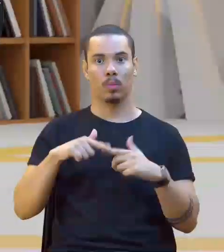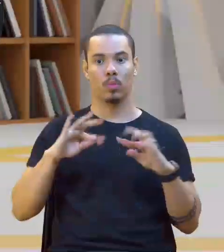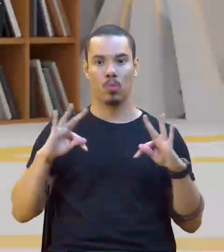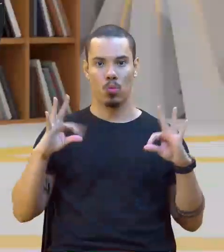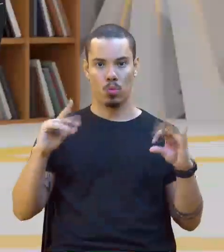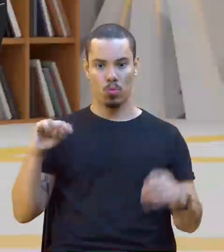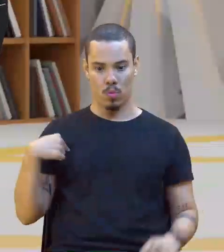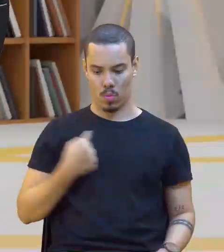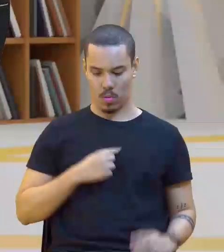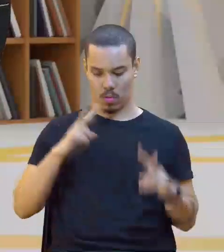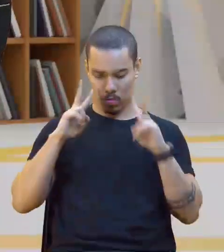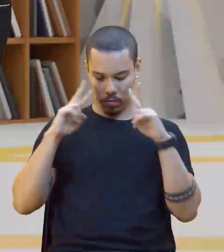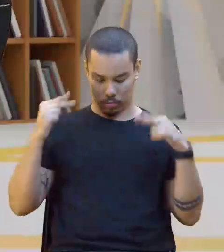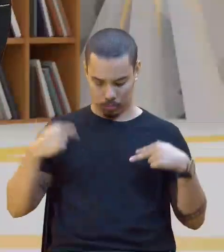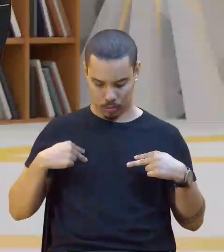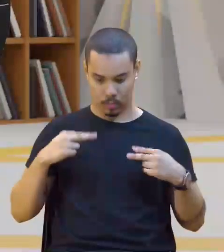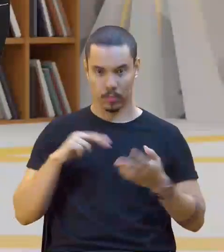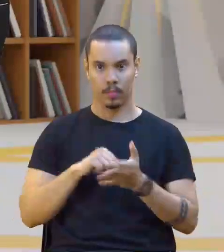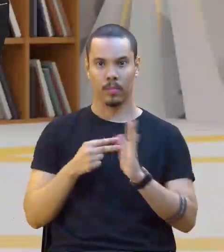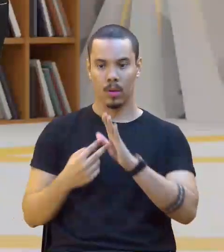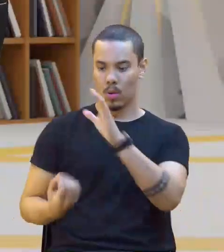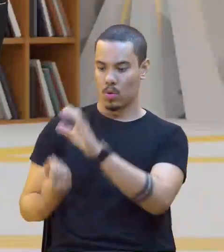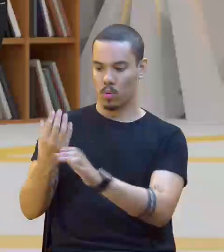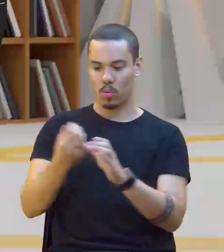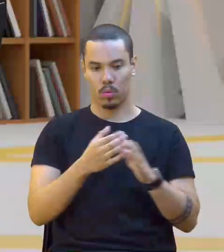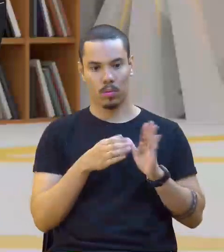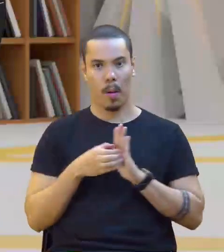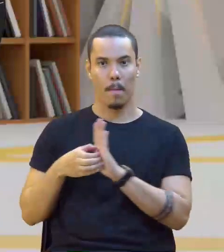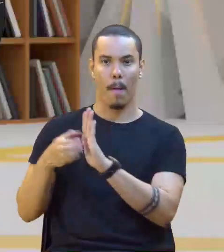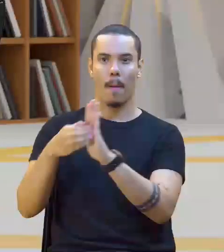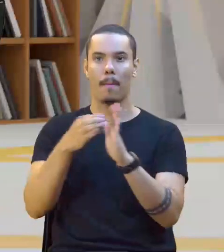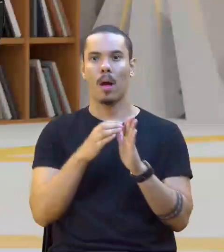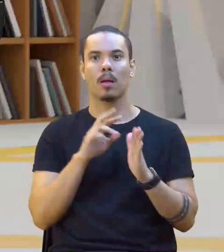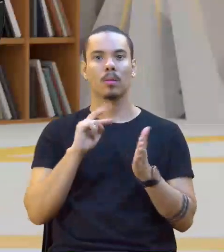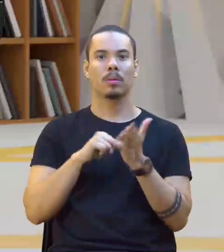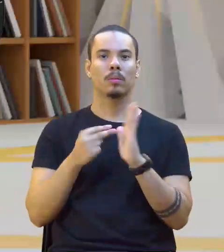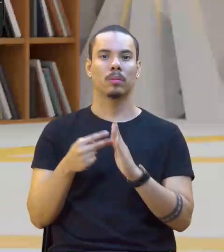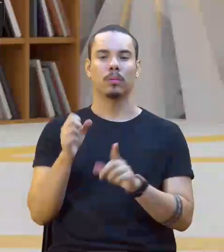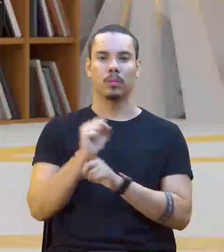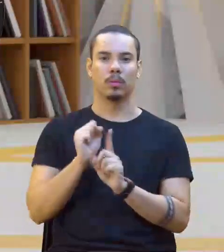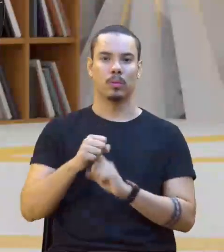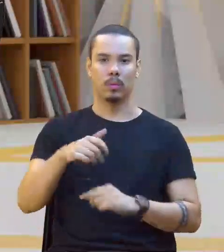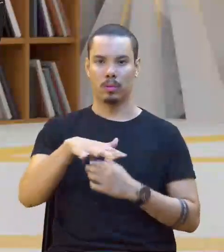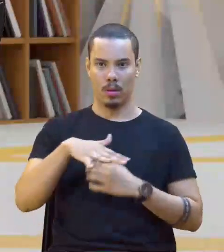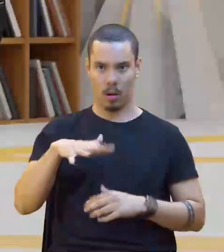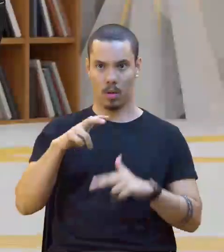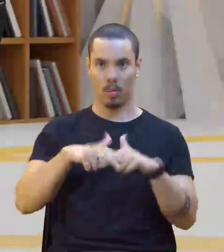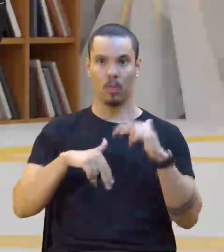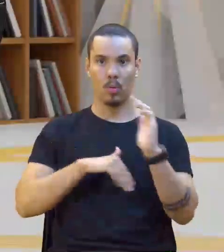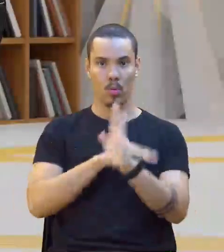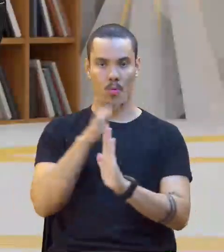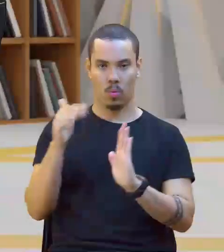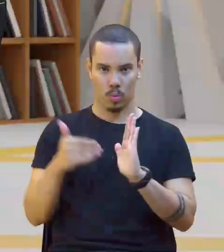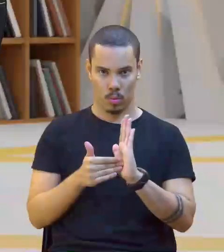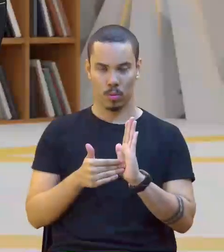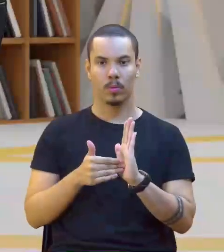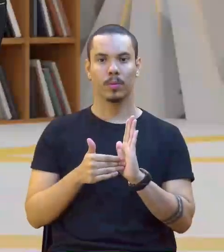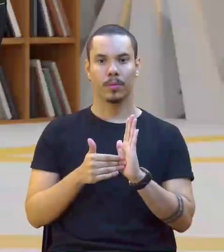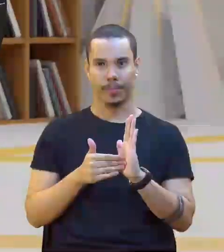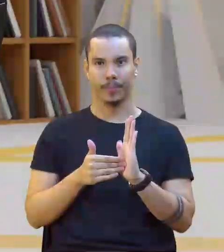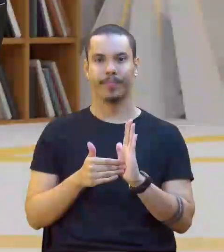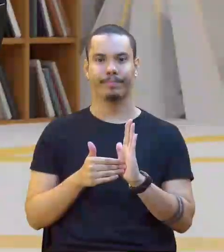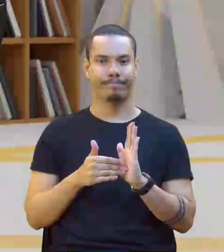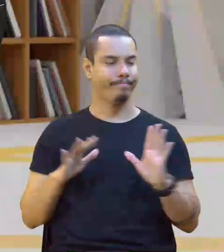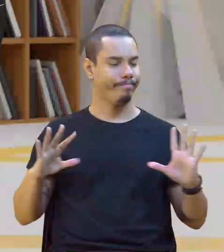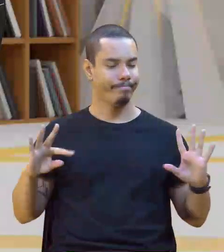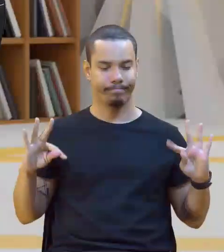é algo que é construído socialmente, né? Tudo, absolutamente tudo que nós somos foi